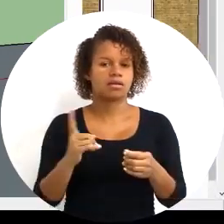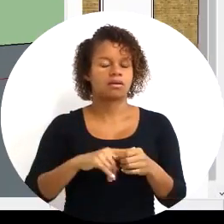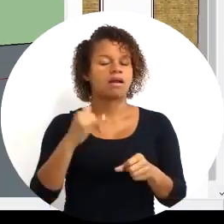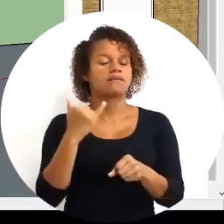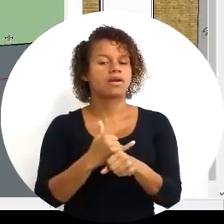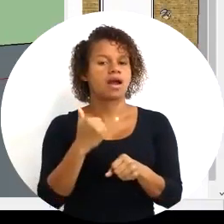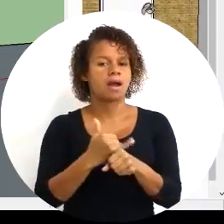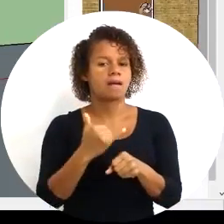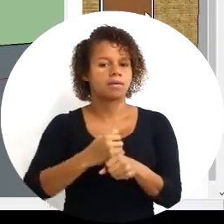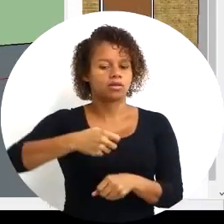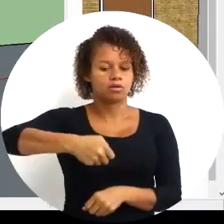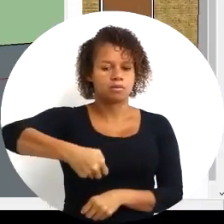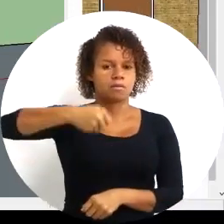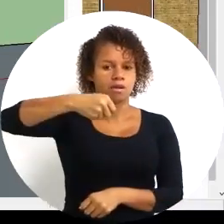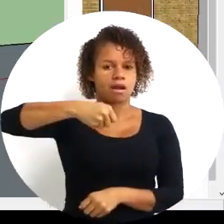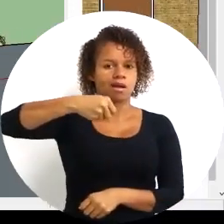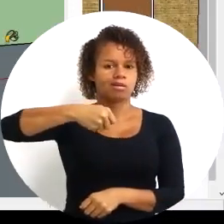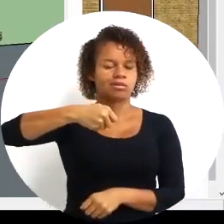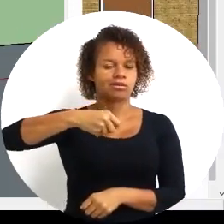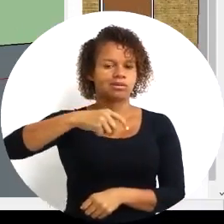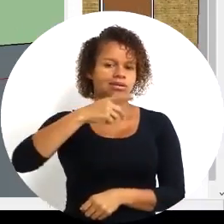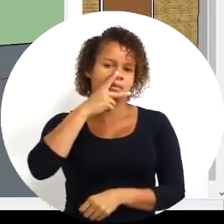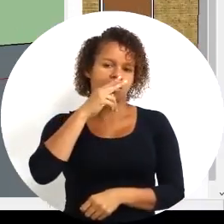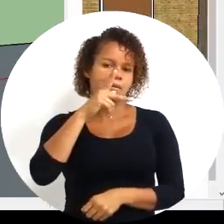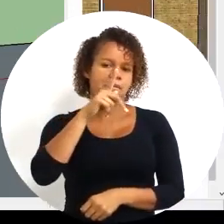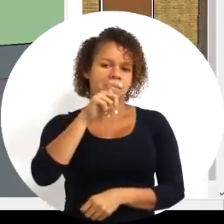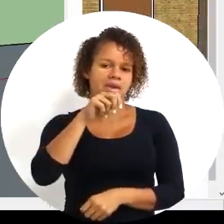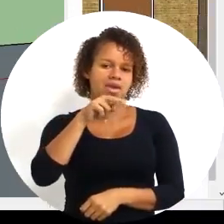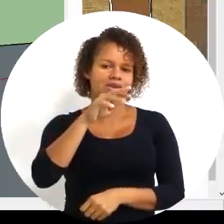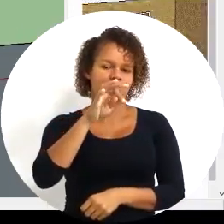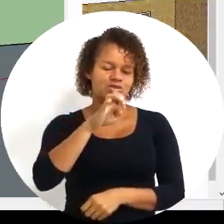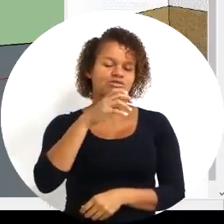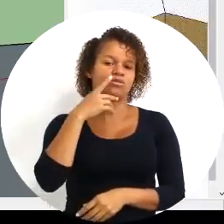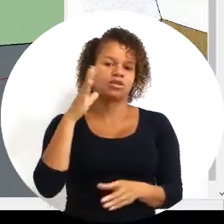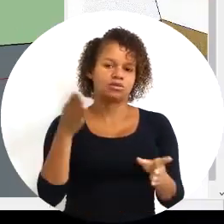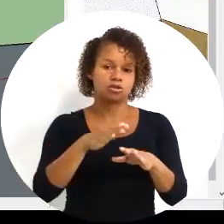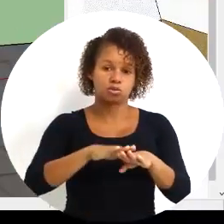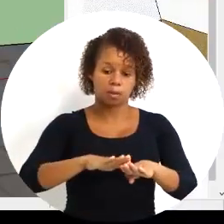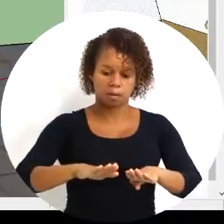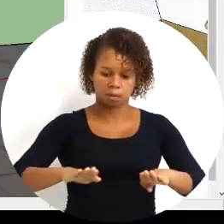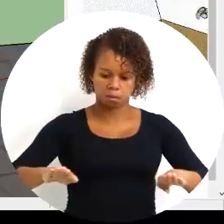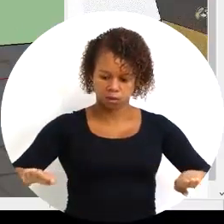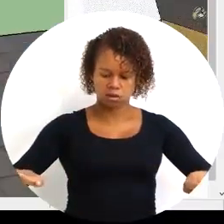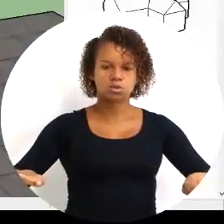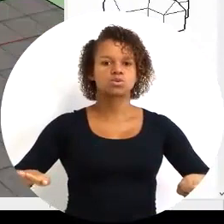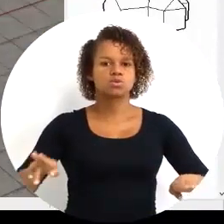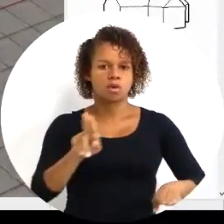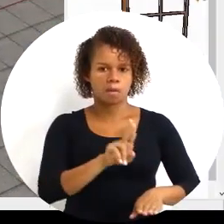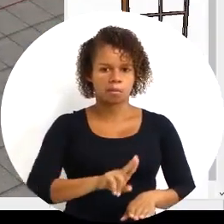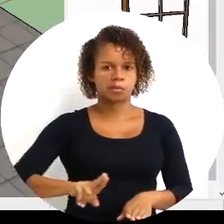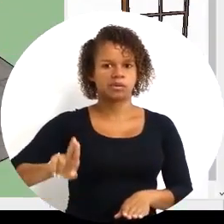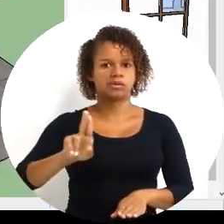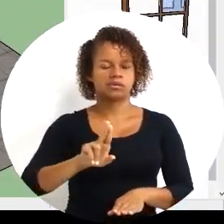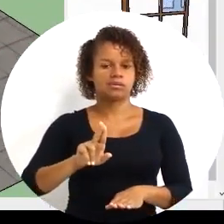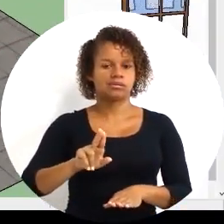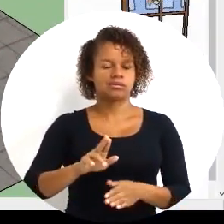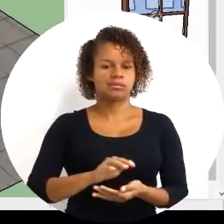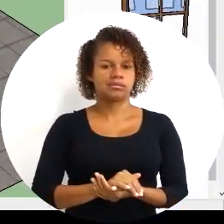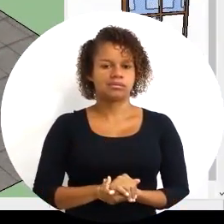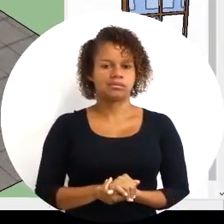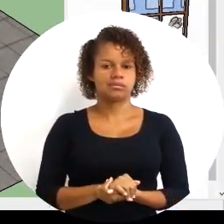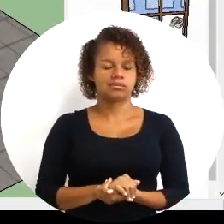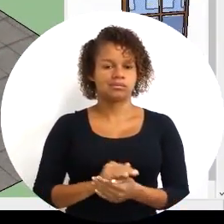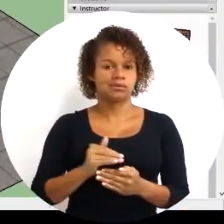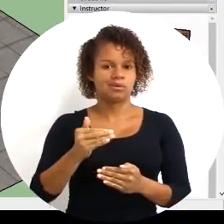Agora voltamos à ferramenta do balde, a ferramenta Paint. Vamos definir o piso que será aplicado na área